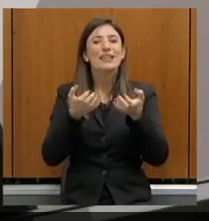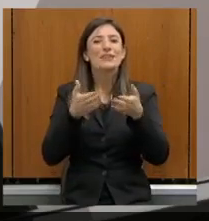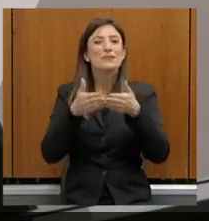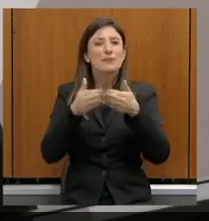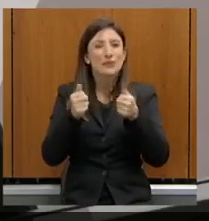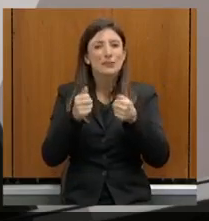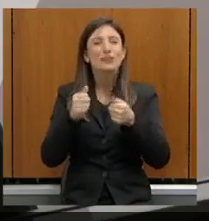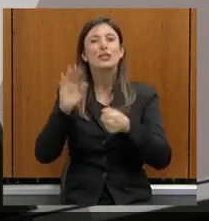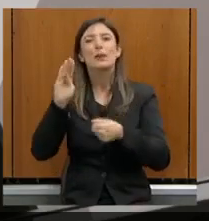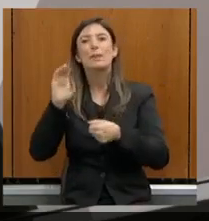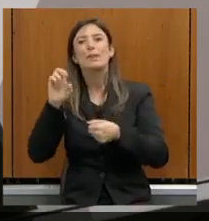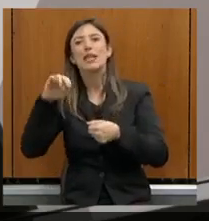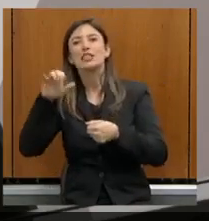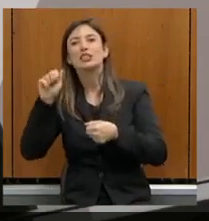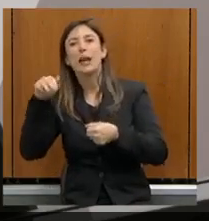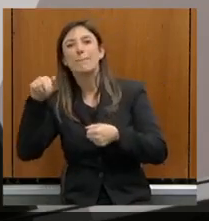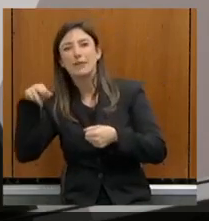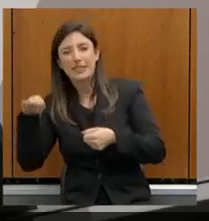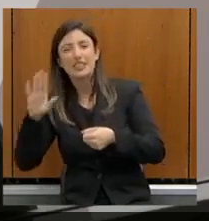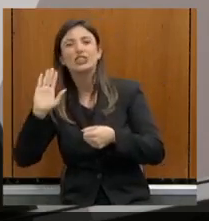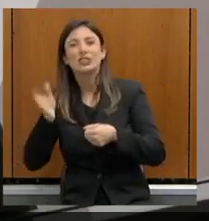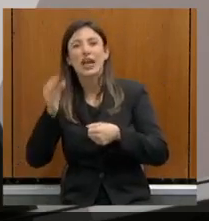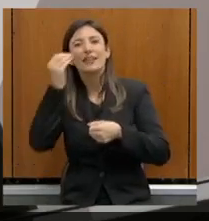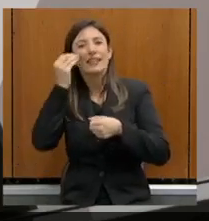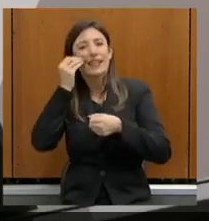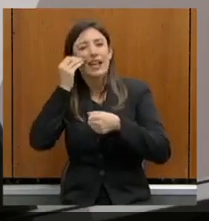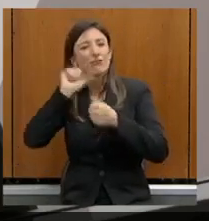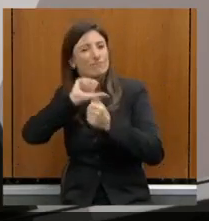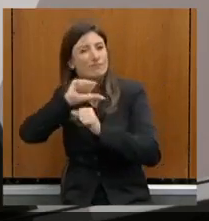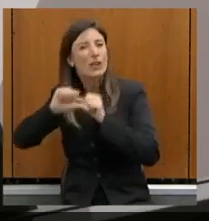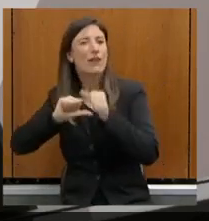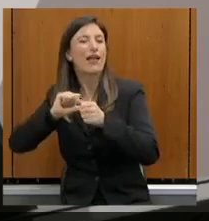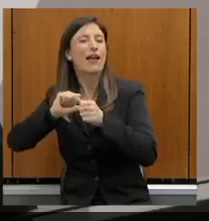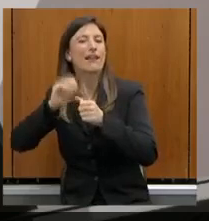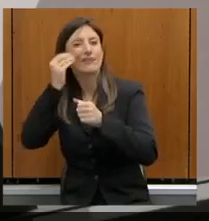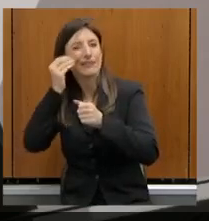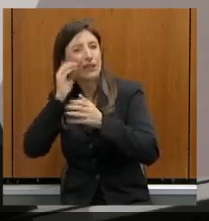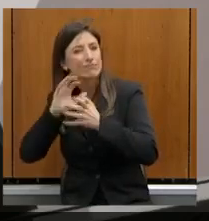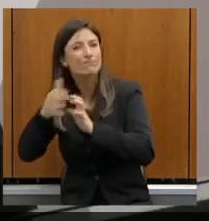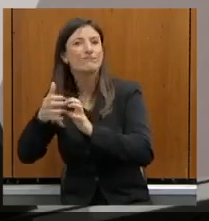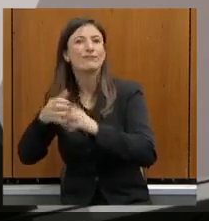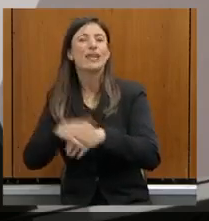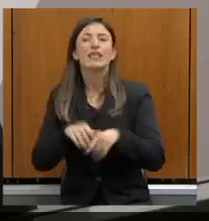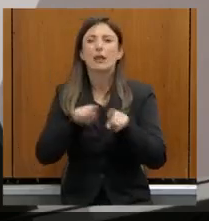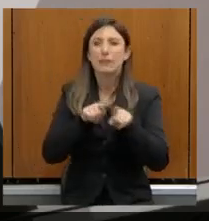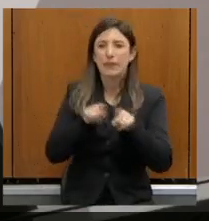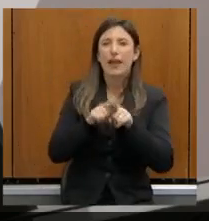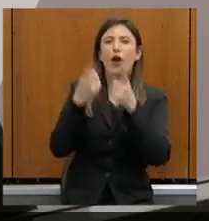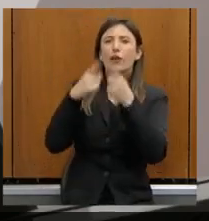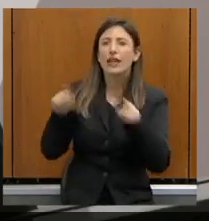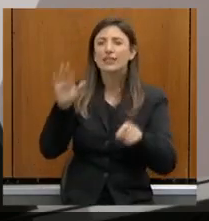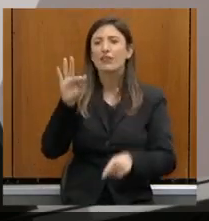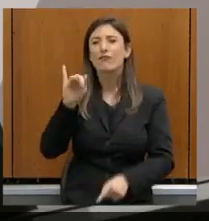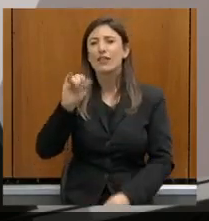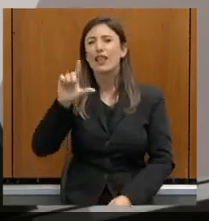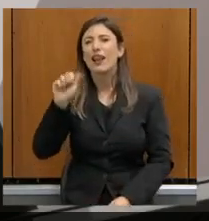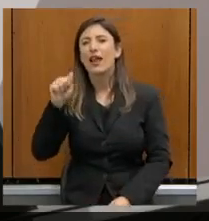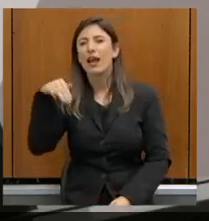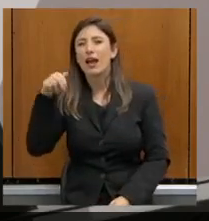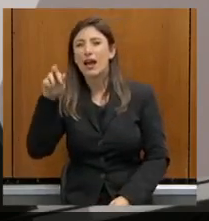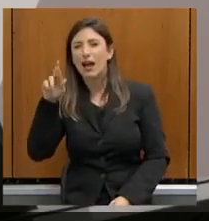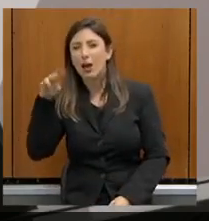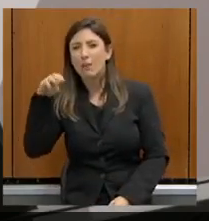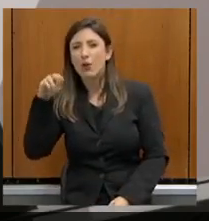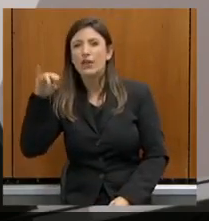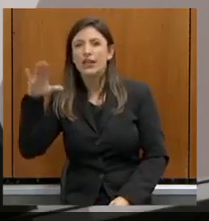que estamos restaurando, enfim, a fila harmônica, mas eu queria dizer e chamar atenção que essas